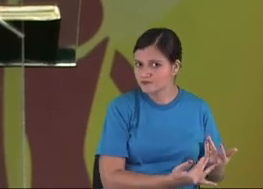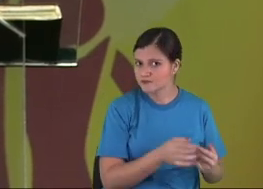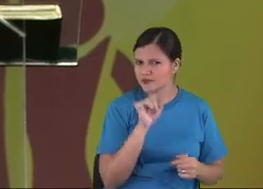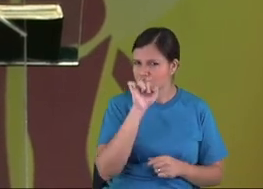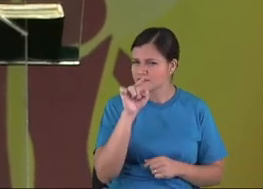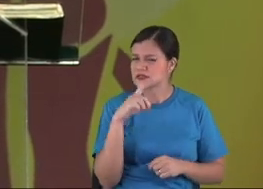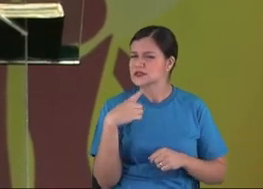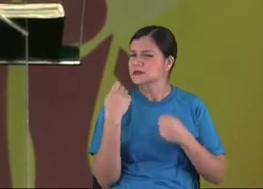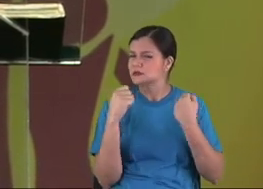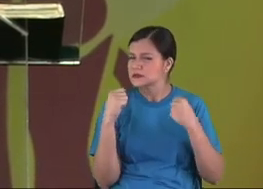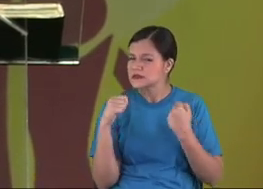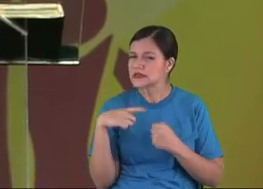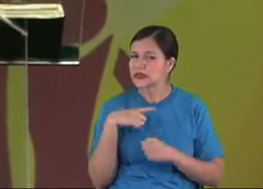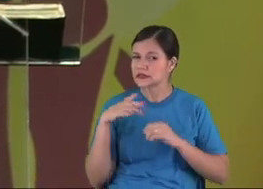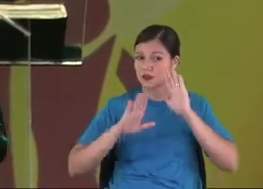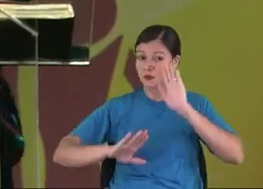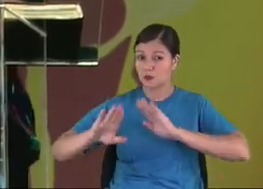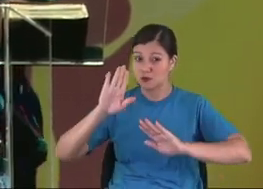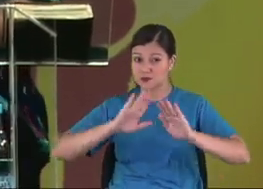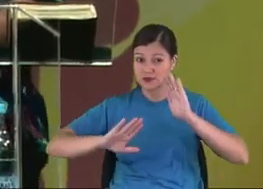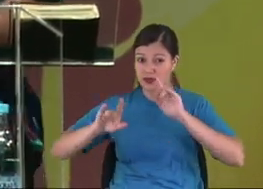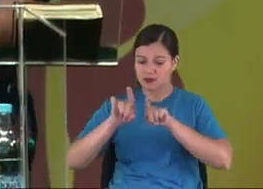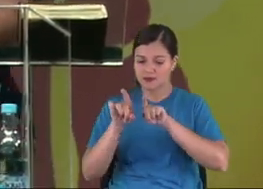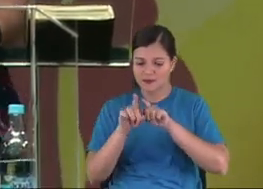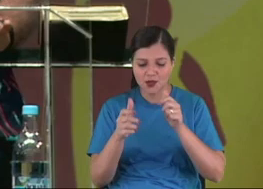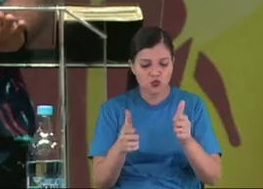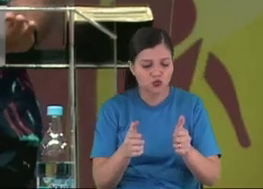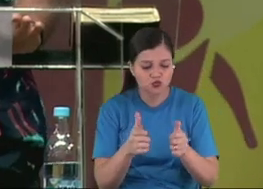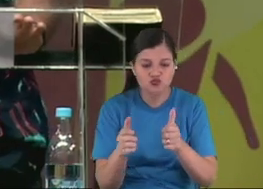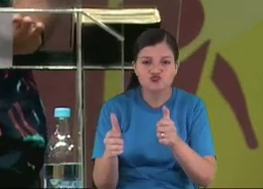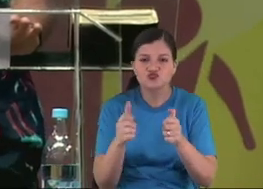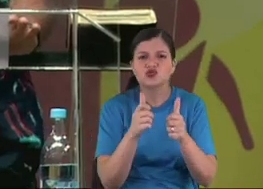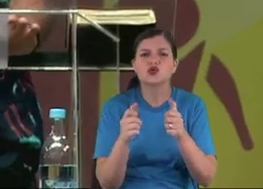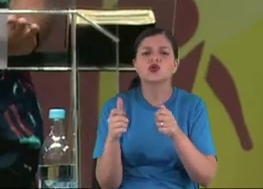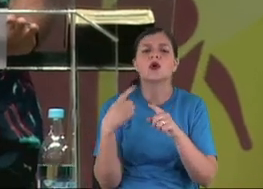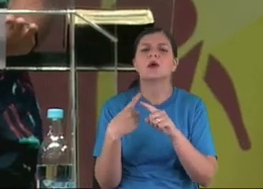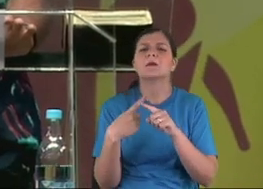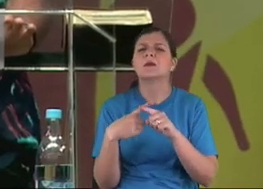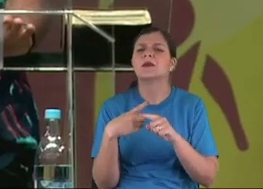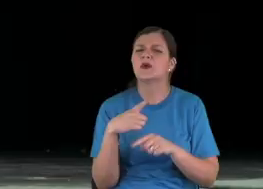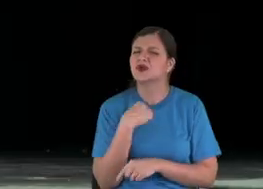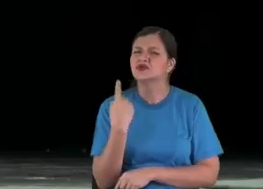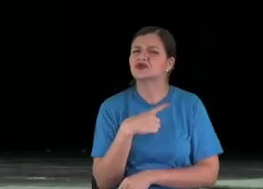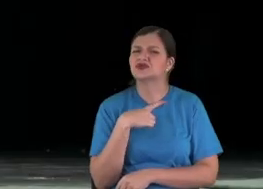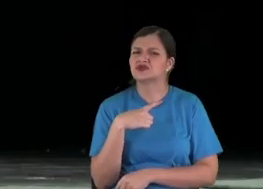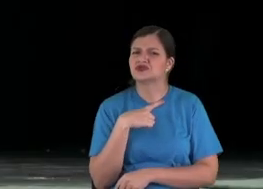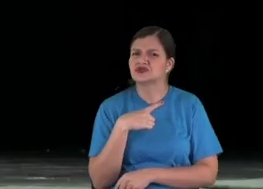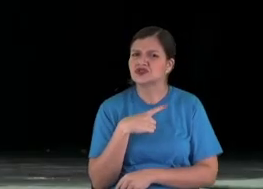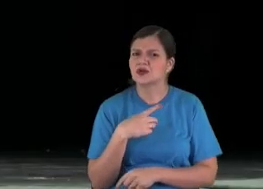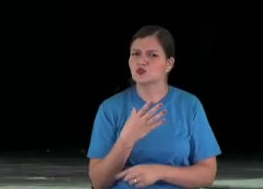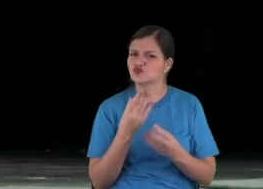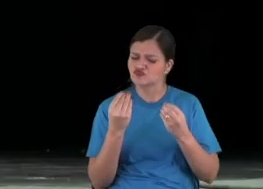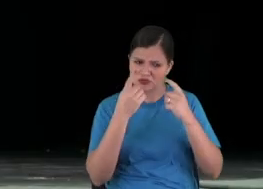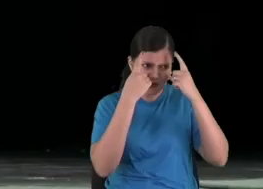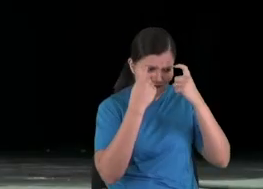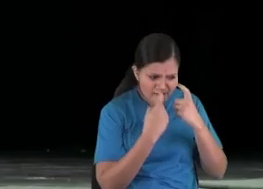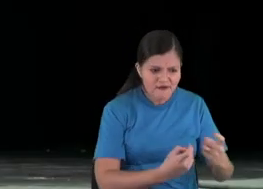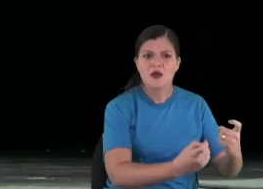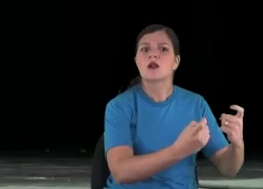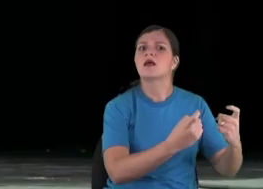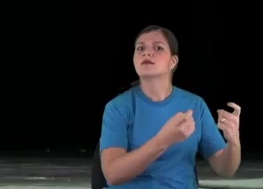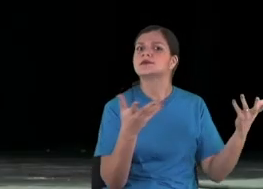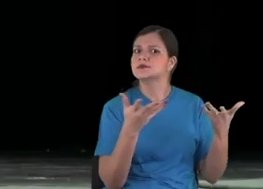ter cuidado com os jogos. Por que nós temos tanta violência hoje no mundo? A mídia sabe, mas ela não